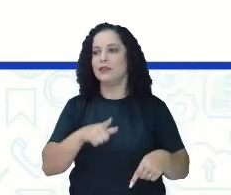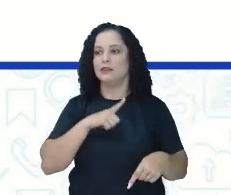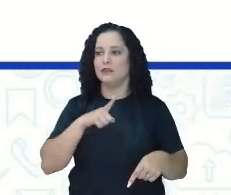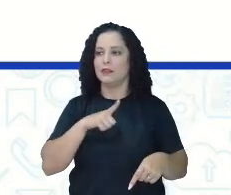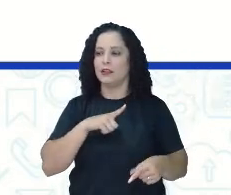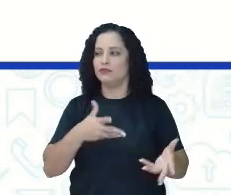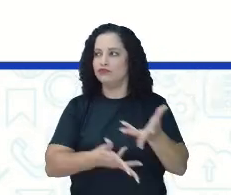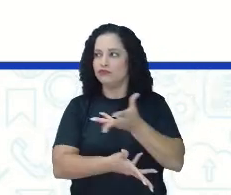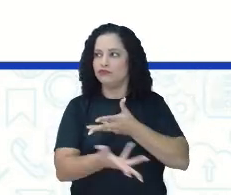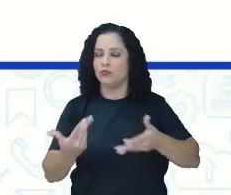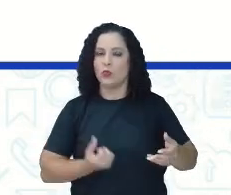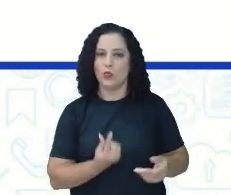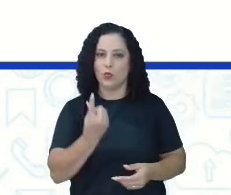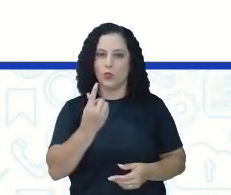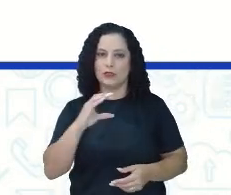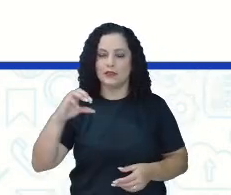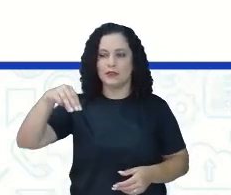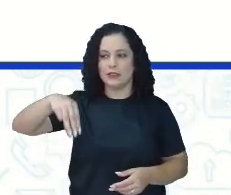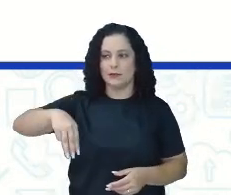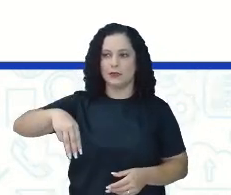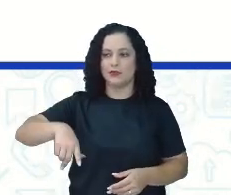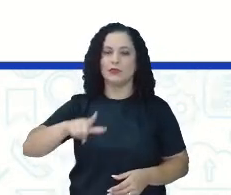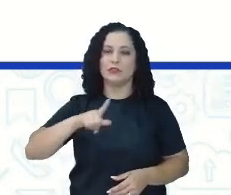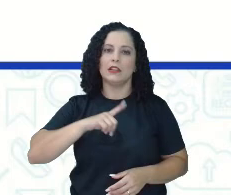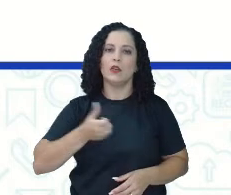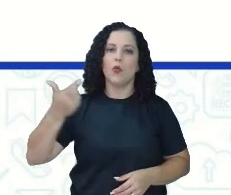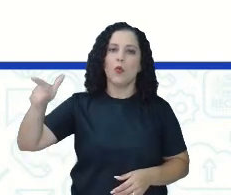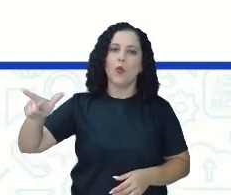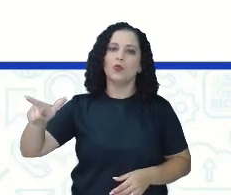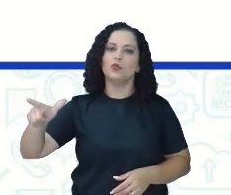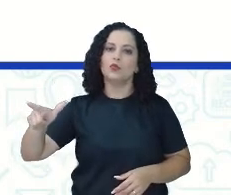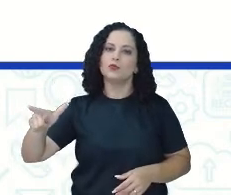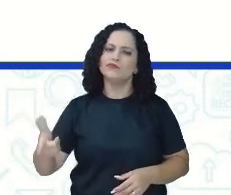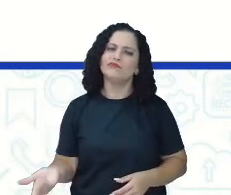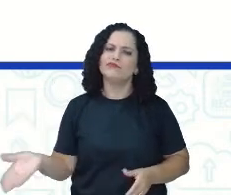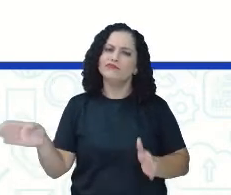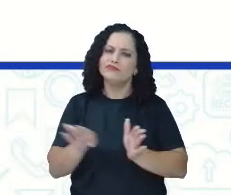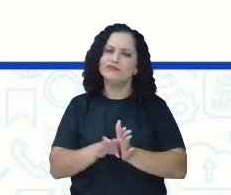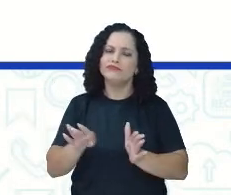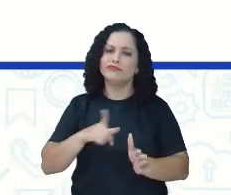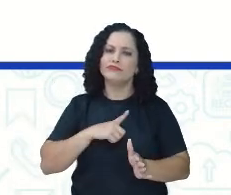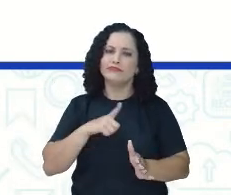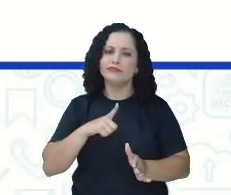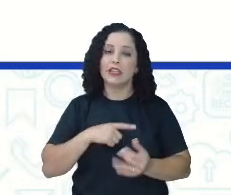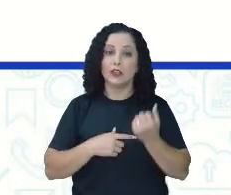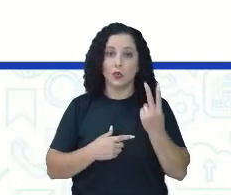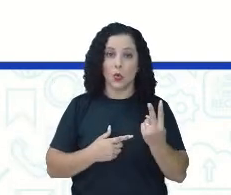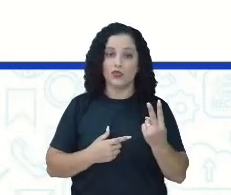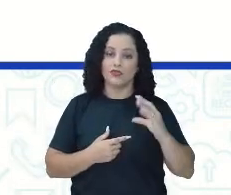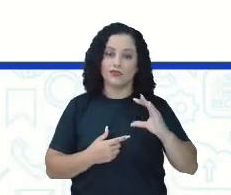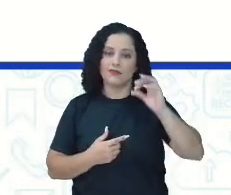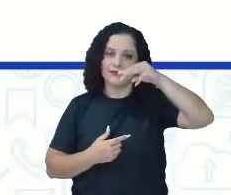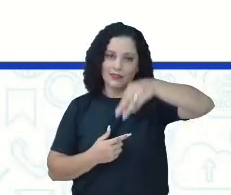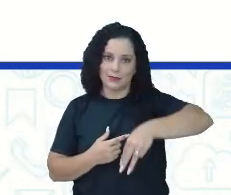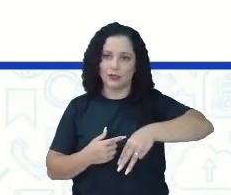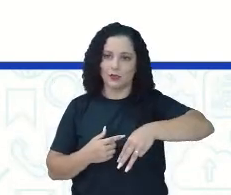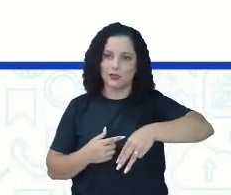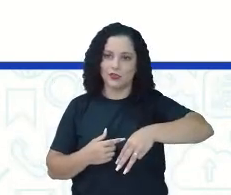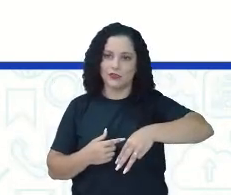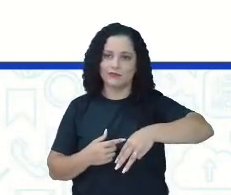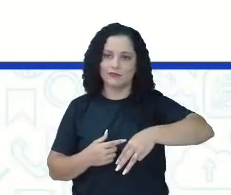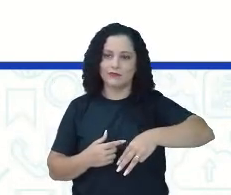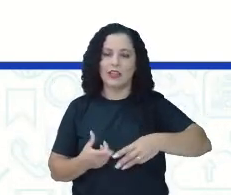que a gente vai ter? A gente vai ter que o próximo vai aparecer para a gente 2 centímetros no comprimento, depois a gente vai ter